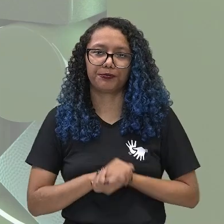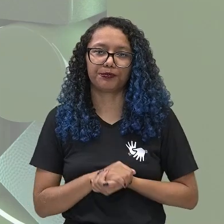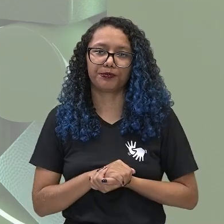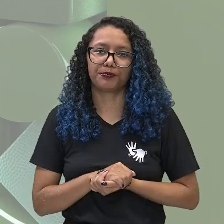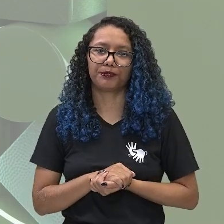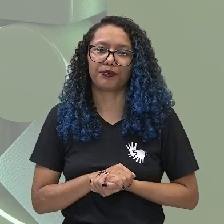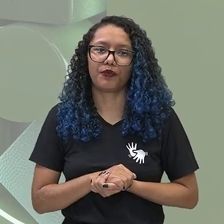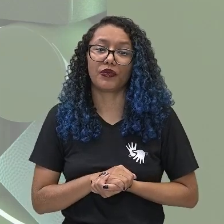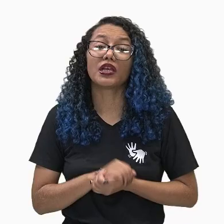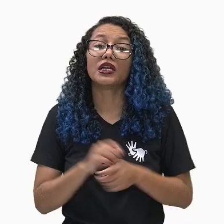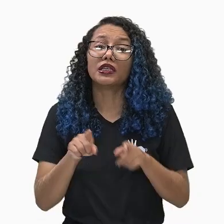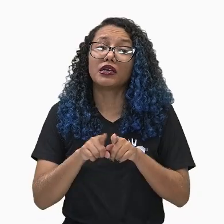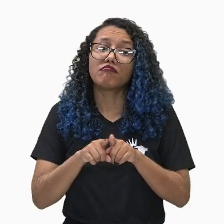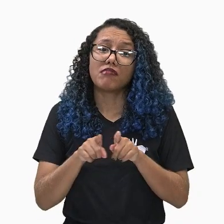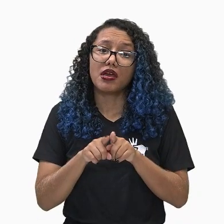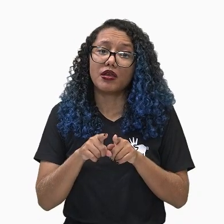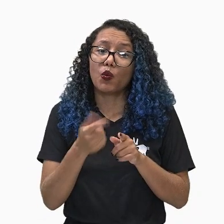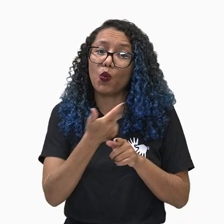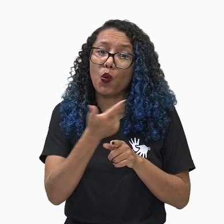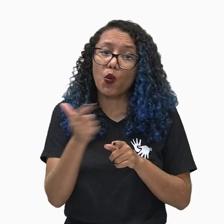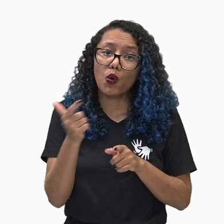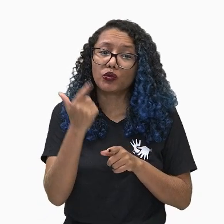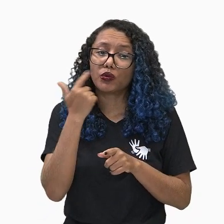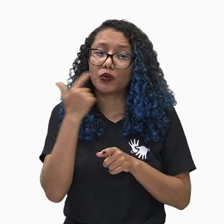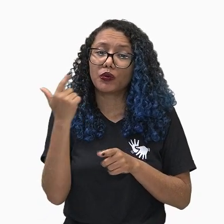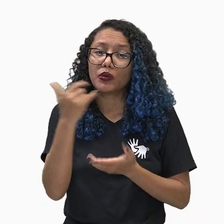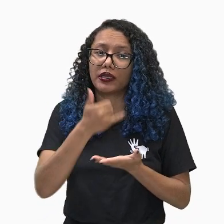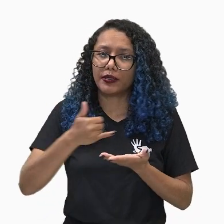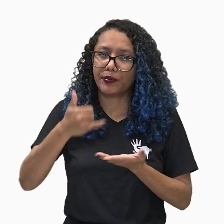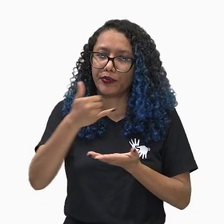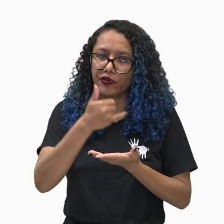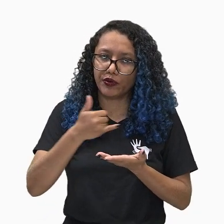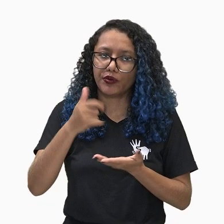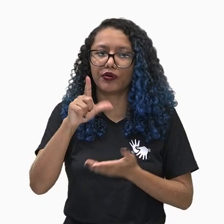os lipídios, que são óleos